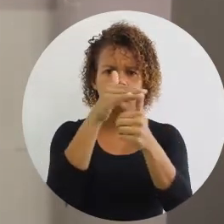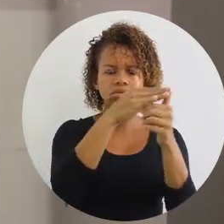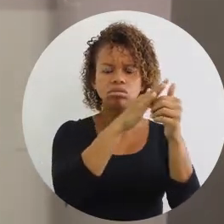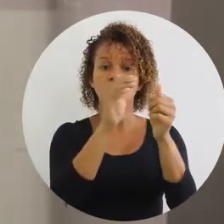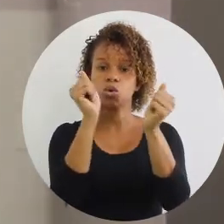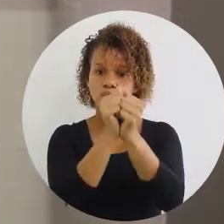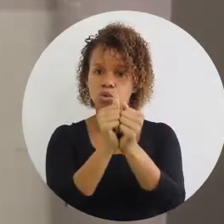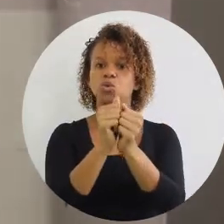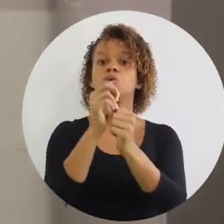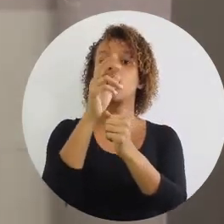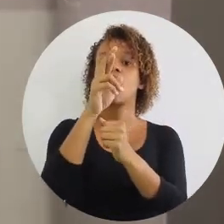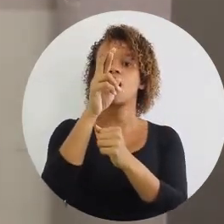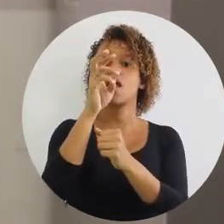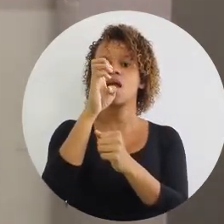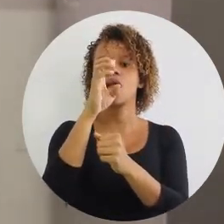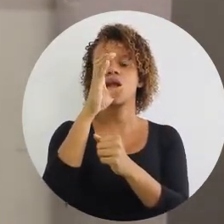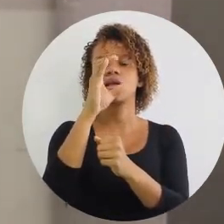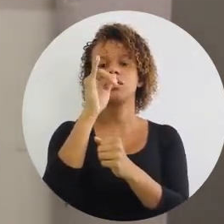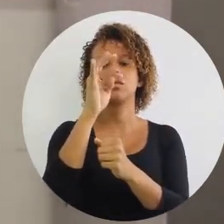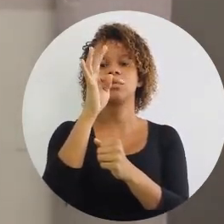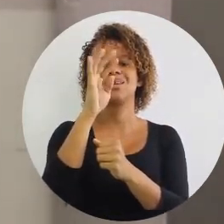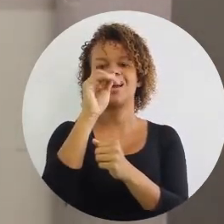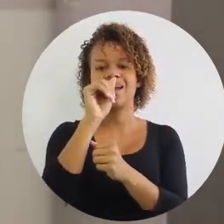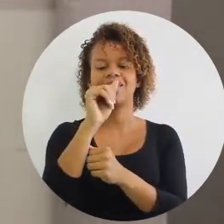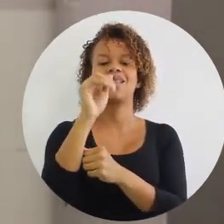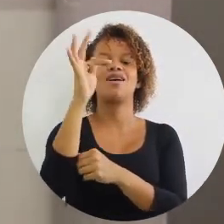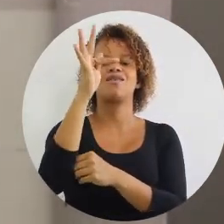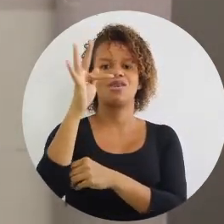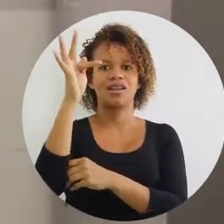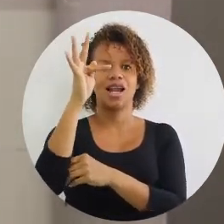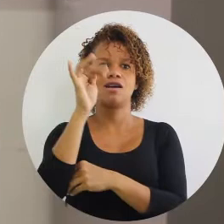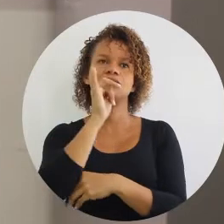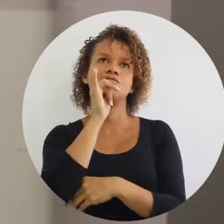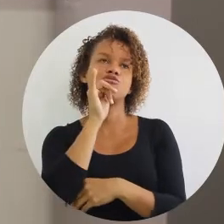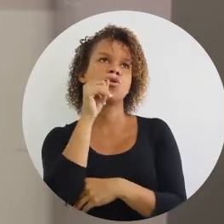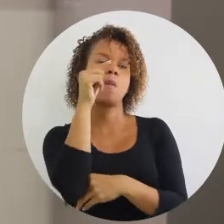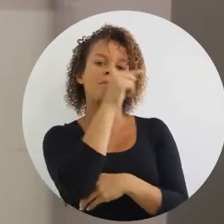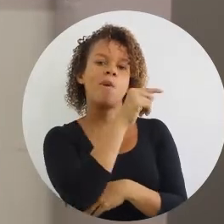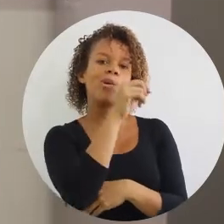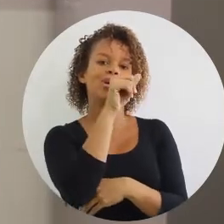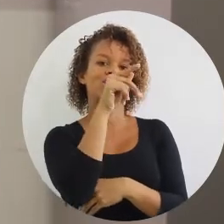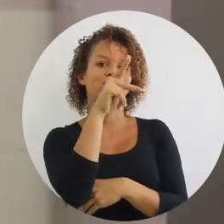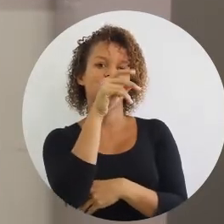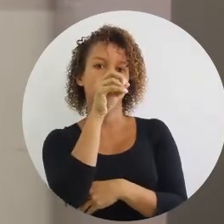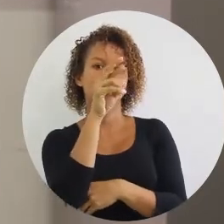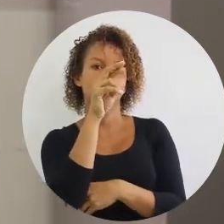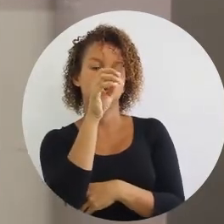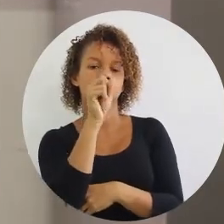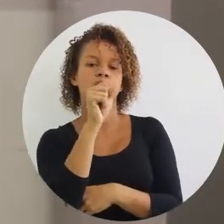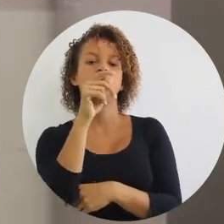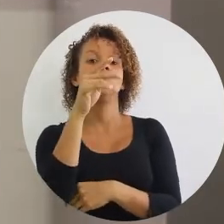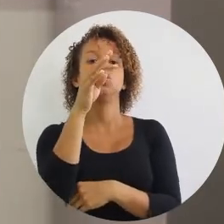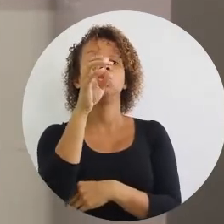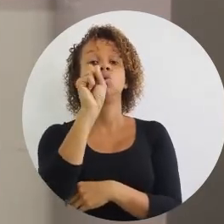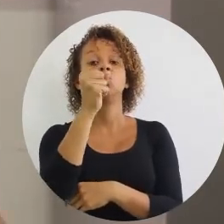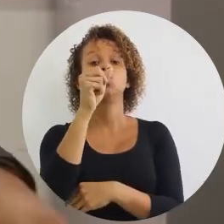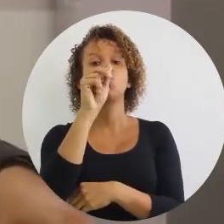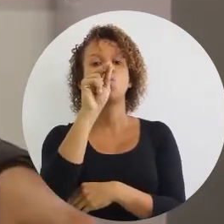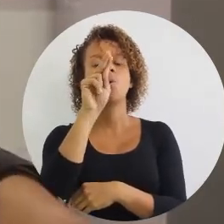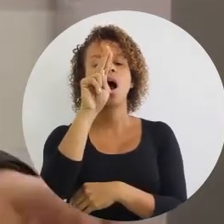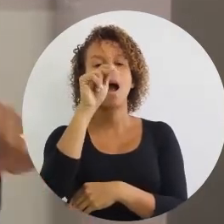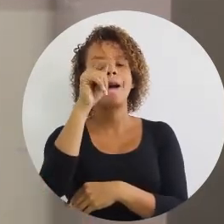Receita Federal. Então, ela vai dizer que vai tirar uma carga, por exemplo, do Porto de Suape e levar para o